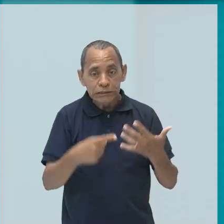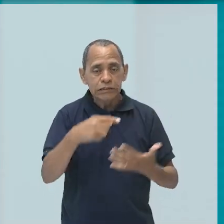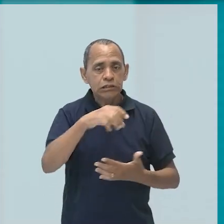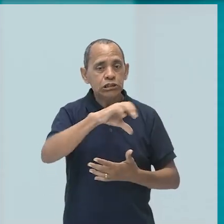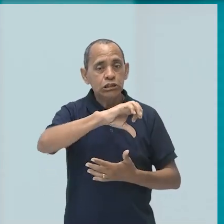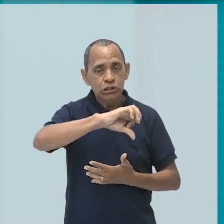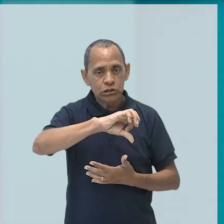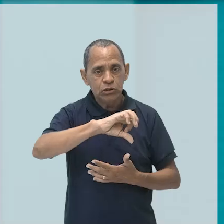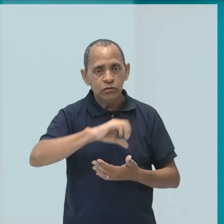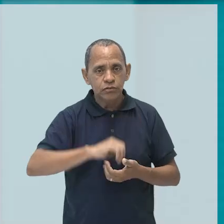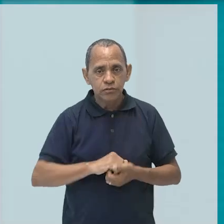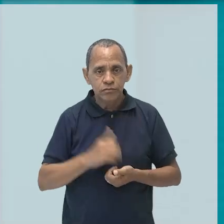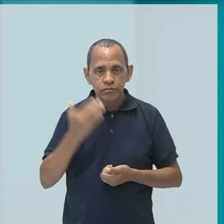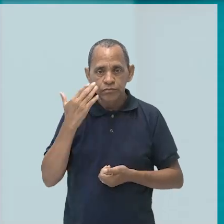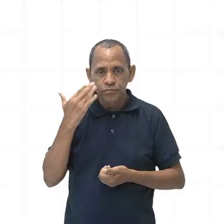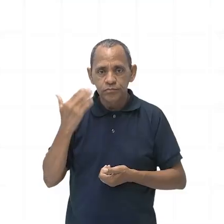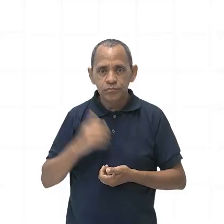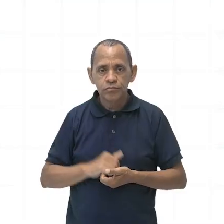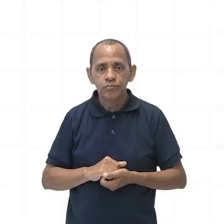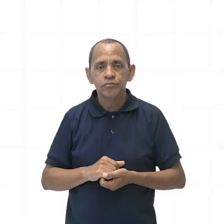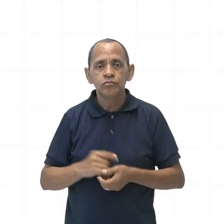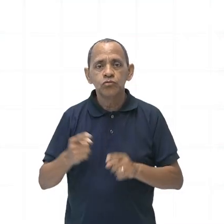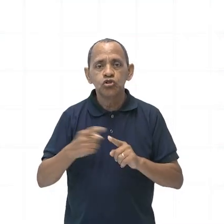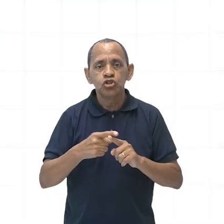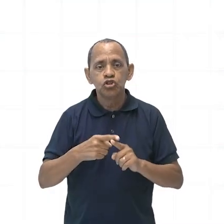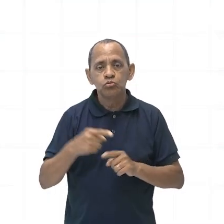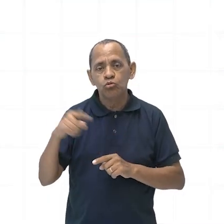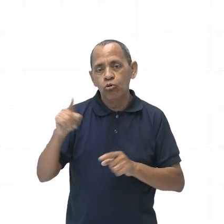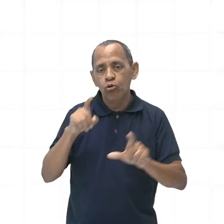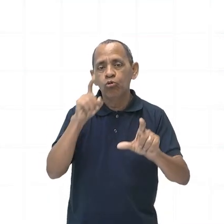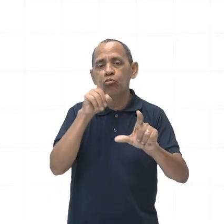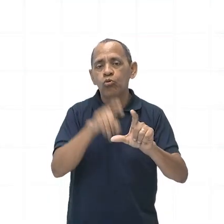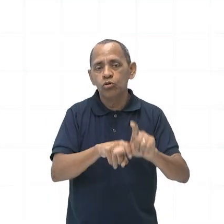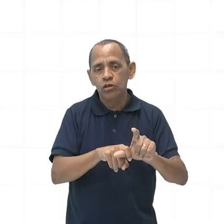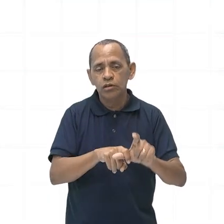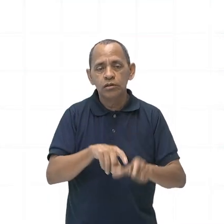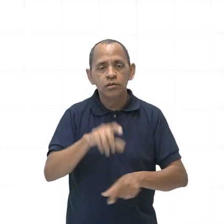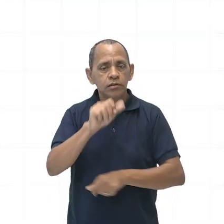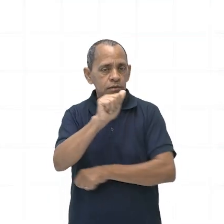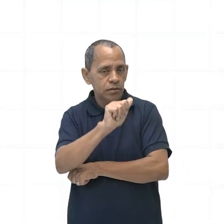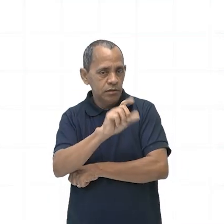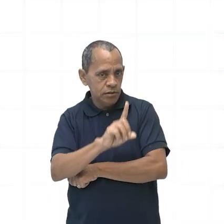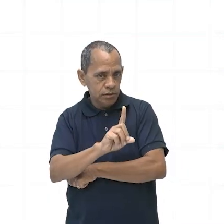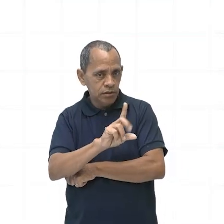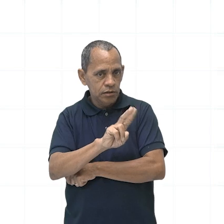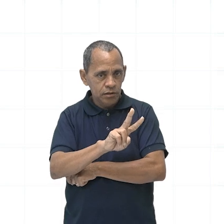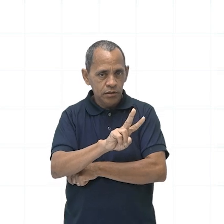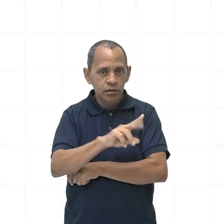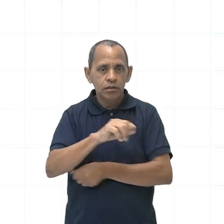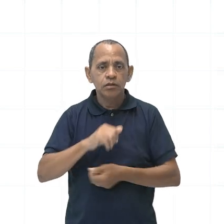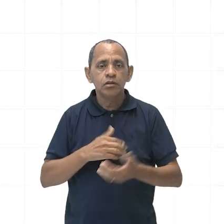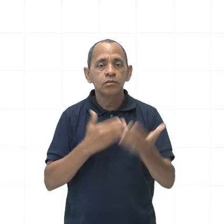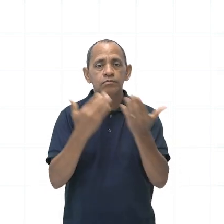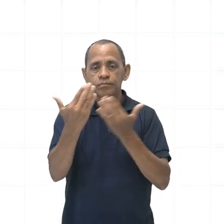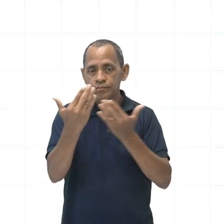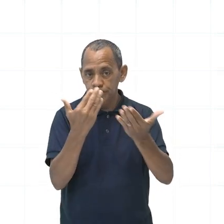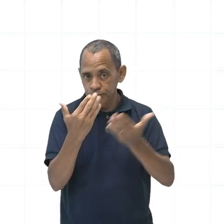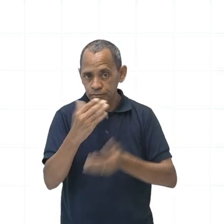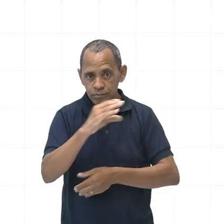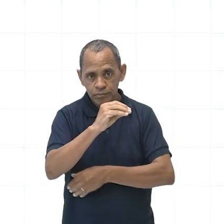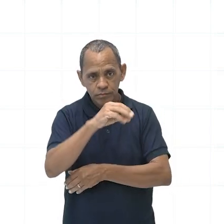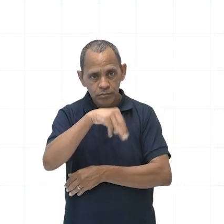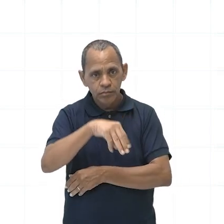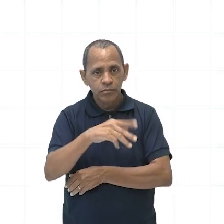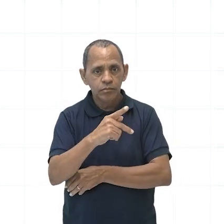9. Então, vamos avançar e vamos conhecer o próximo tipo de oração subordinada adverbial. São